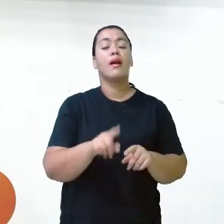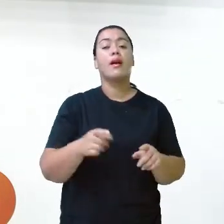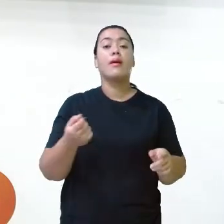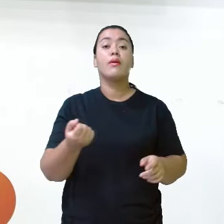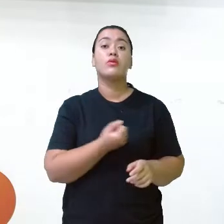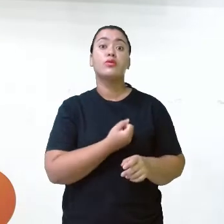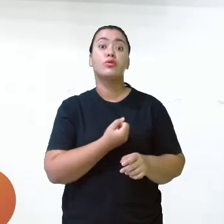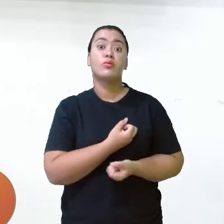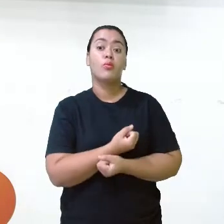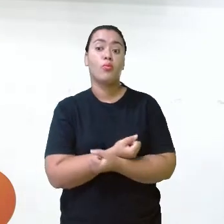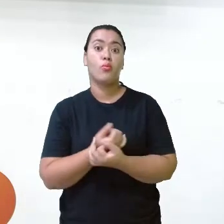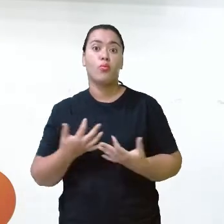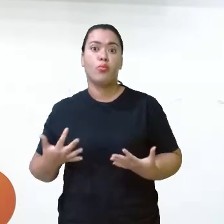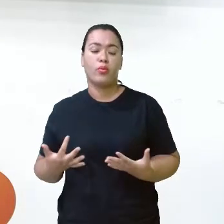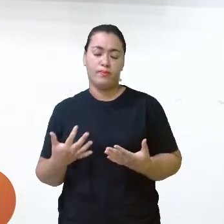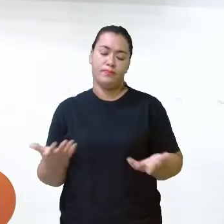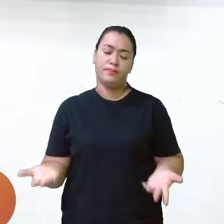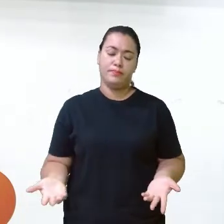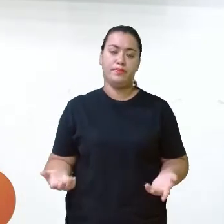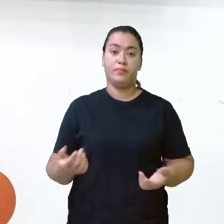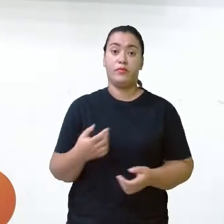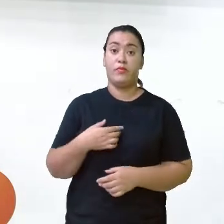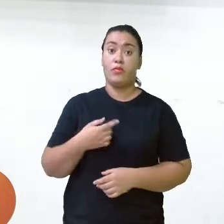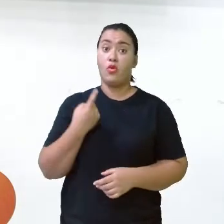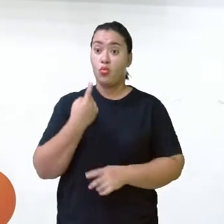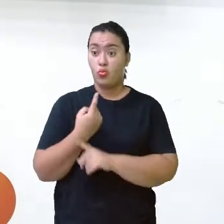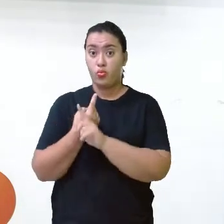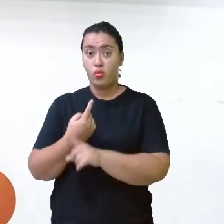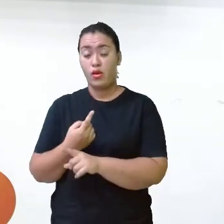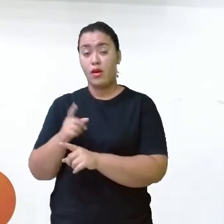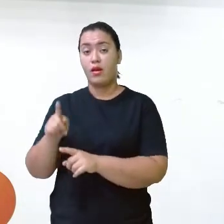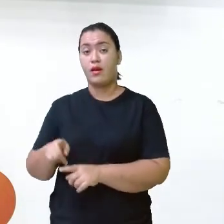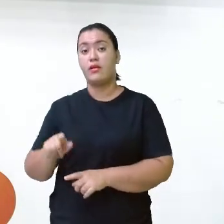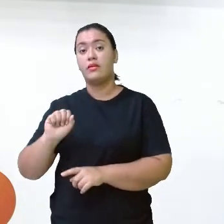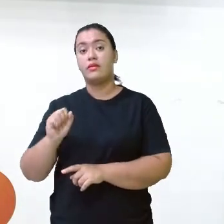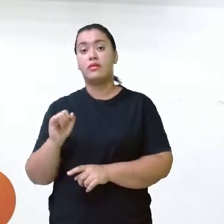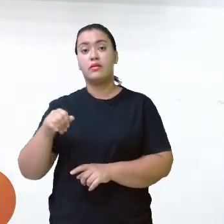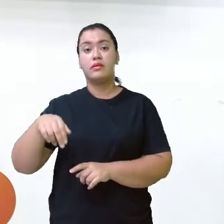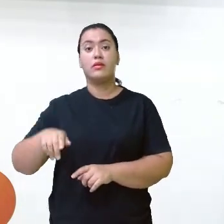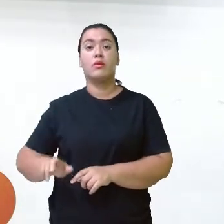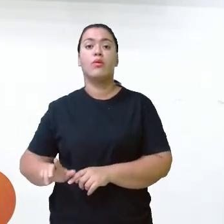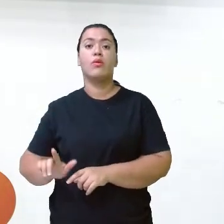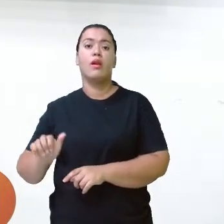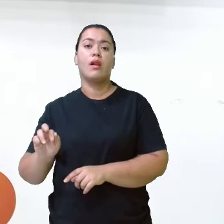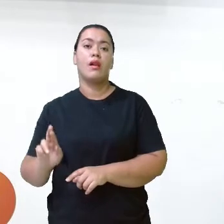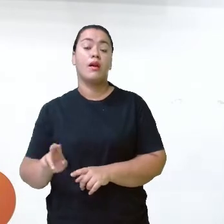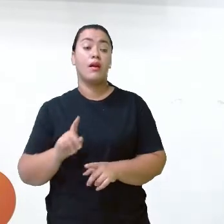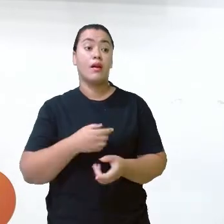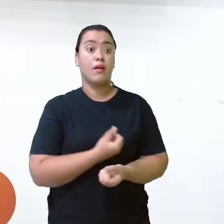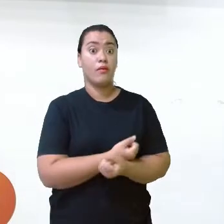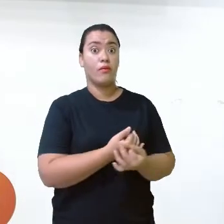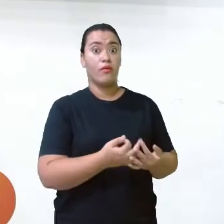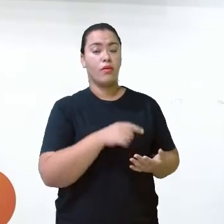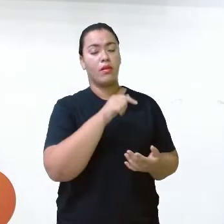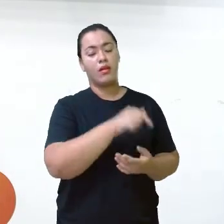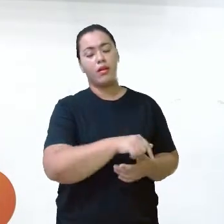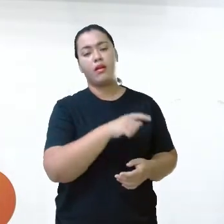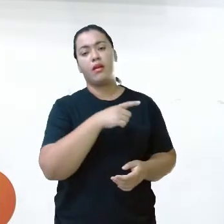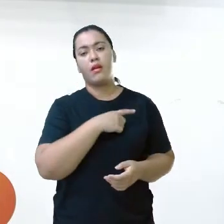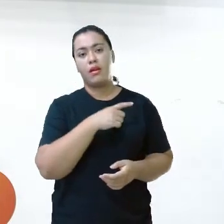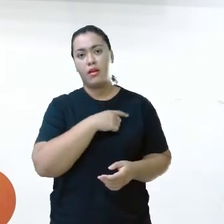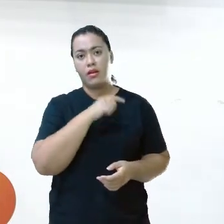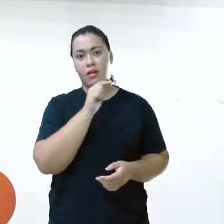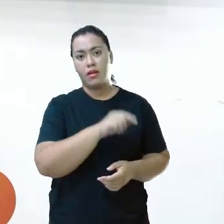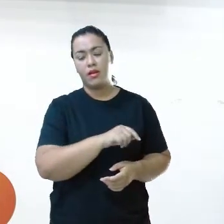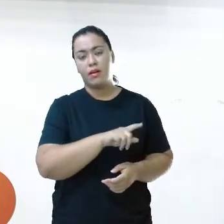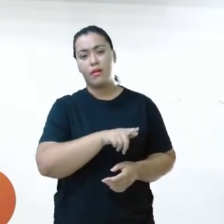das coisas. Estou falando de uma, singular. Estou falando de várias coisas, plural. E muda no gênero, como eu já falei,